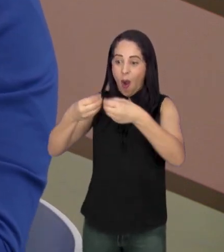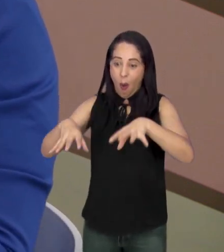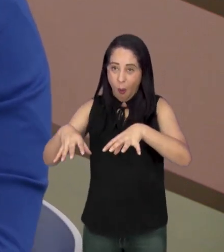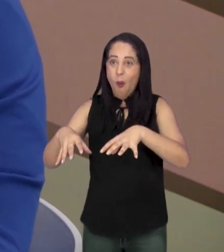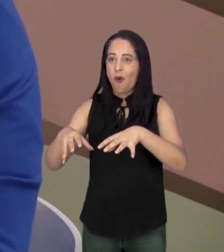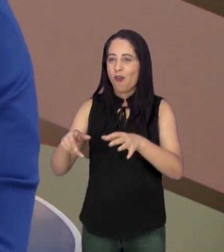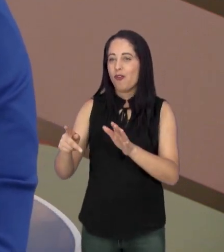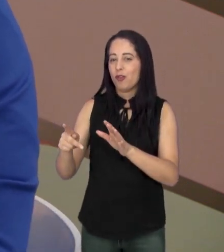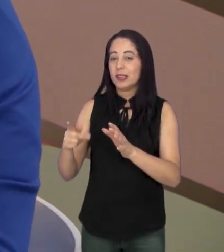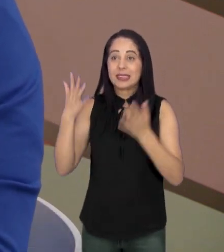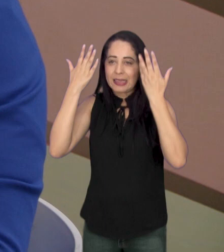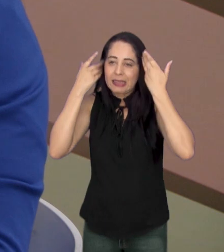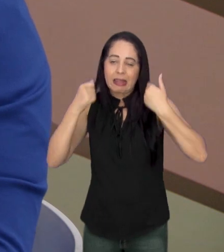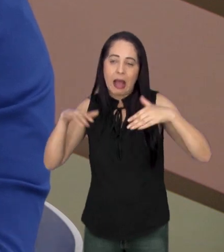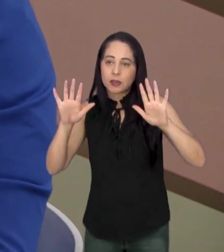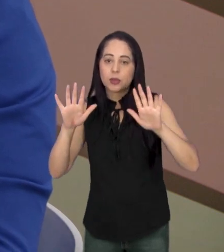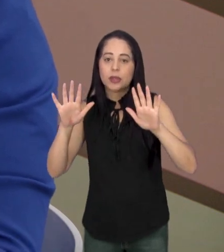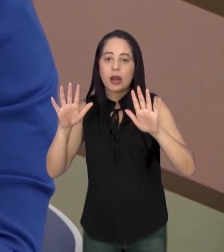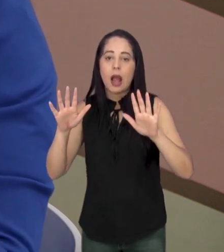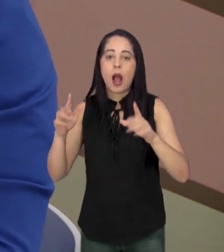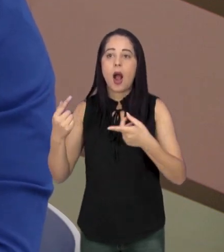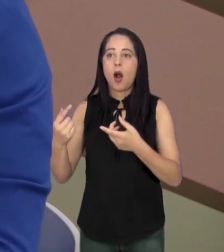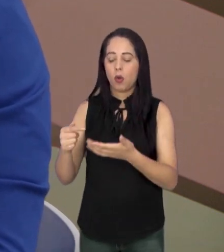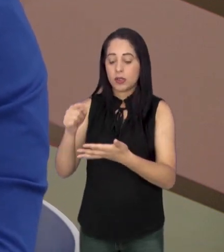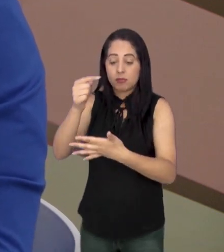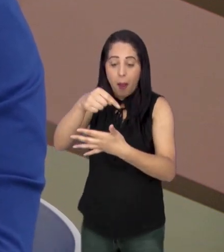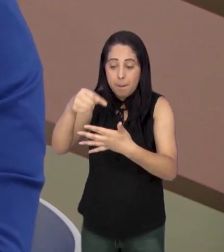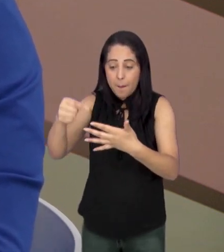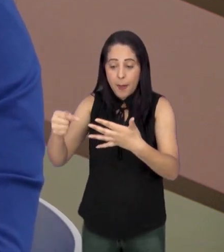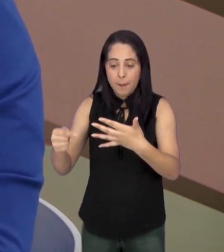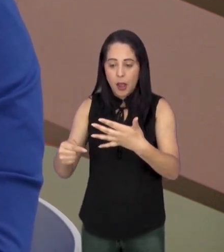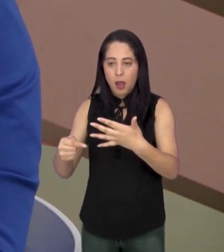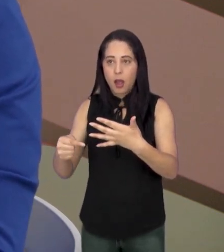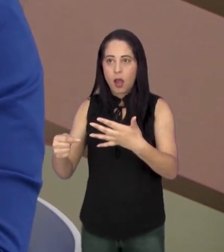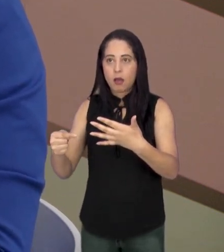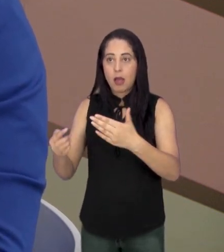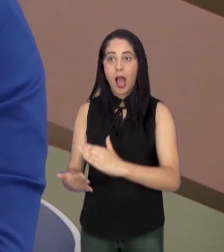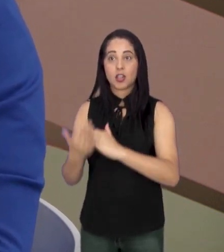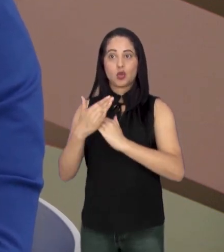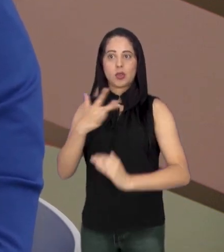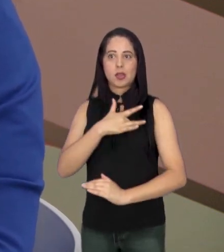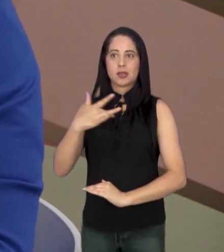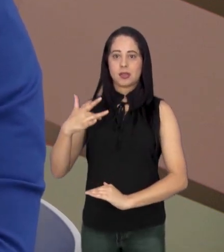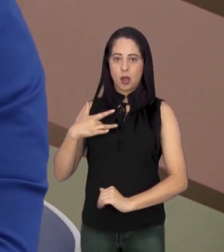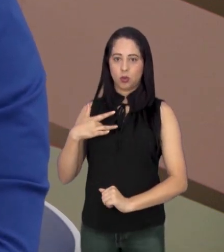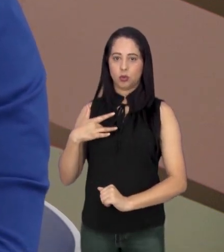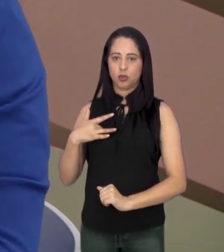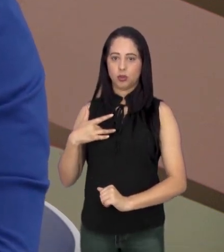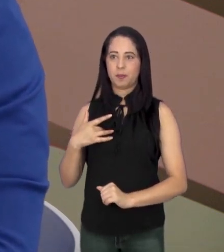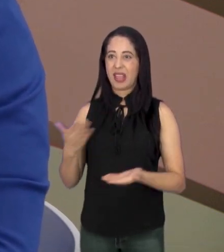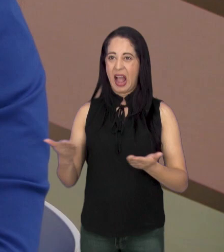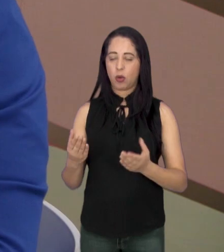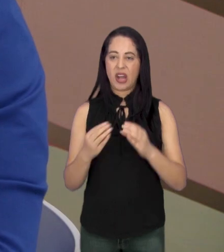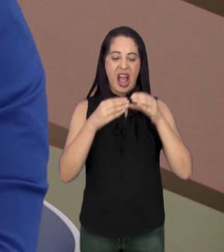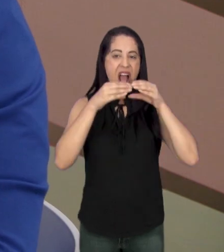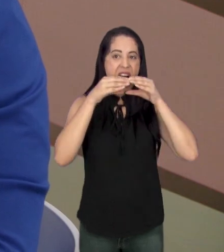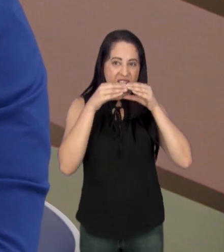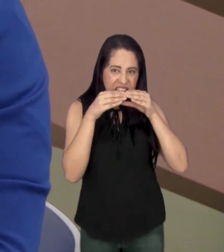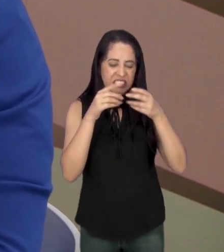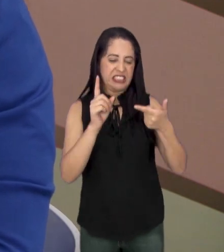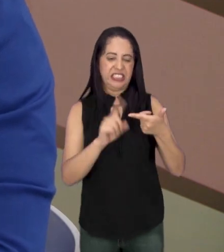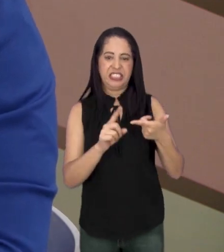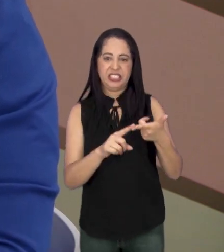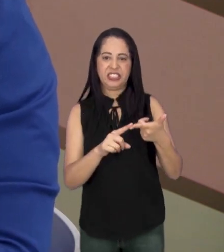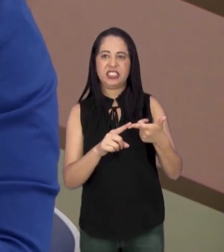de galinhas felizes, né? Uhum. Então a gente pensar que esse tipo de alimentação vai ser mais favorável. Então a gente tem que evitar principalmente fast